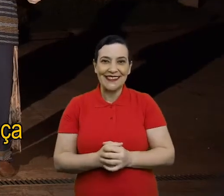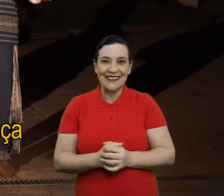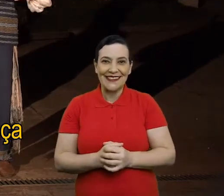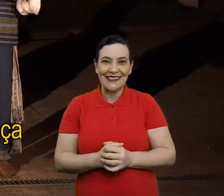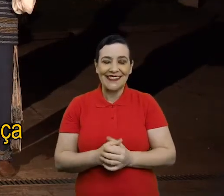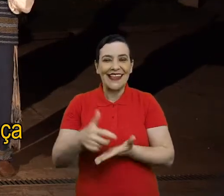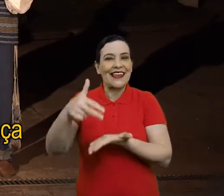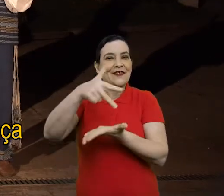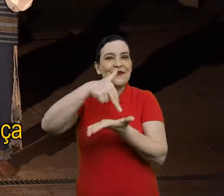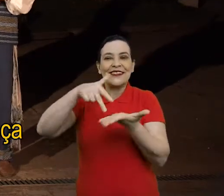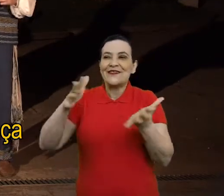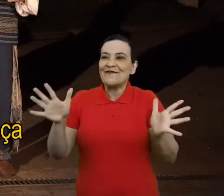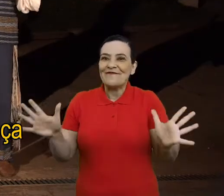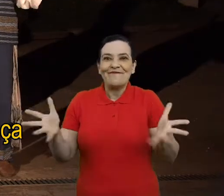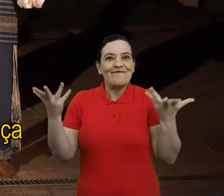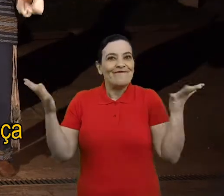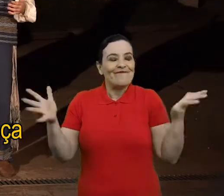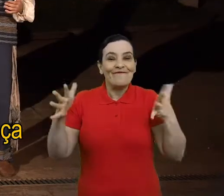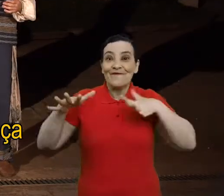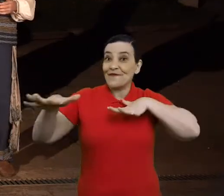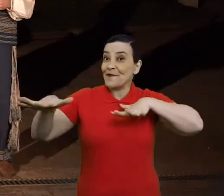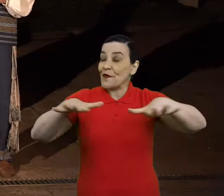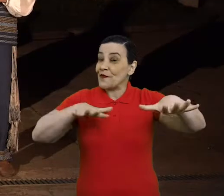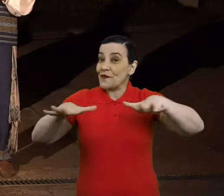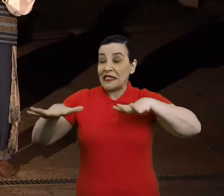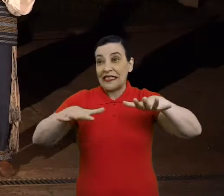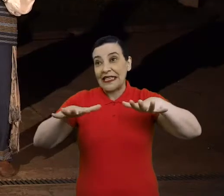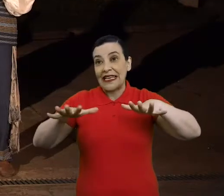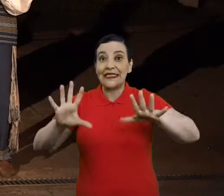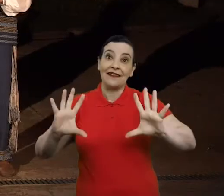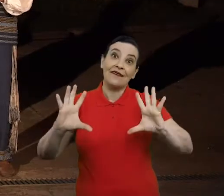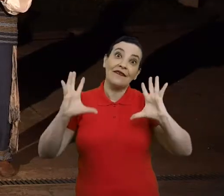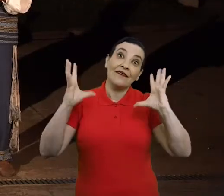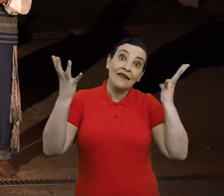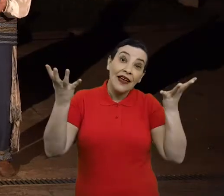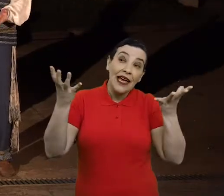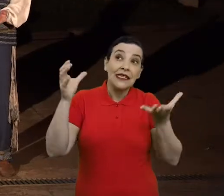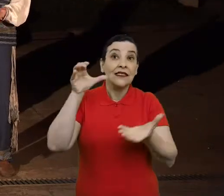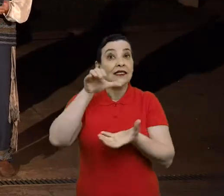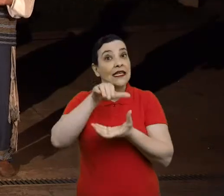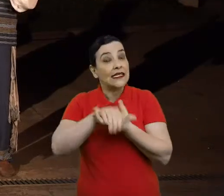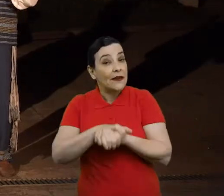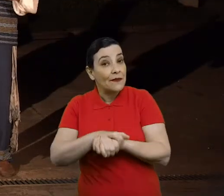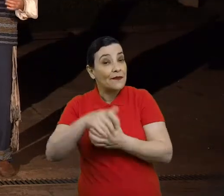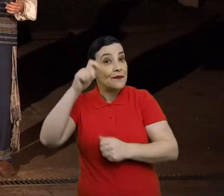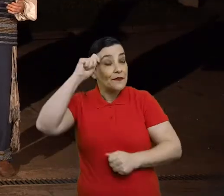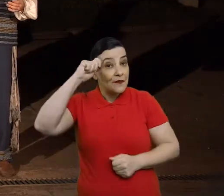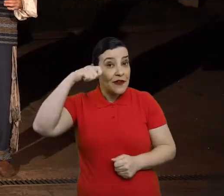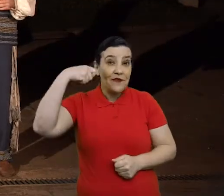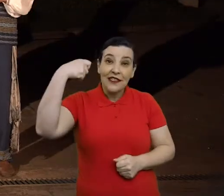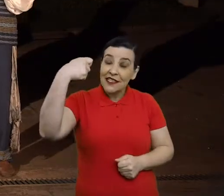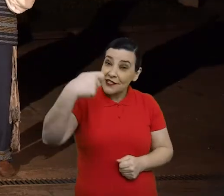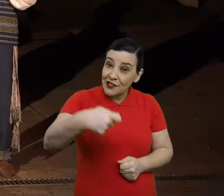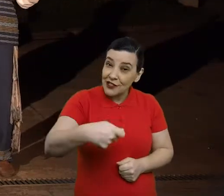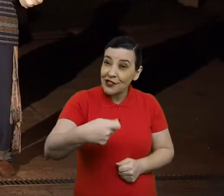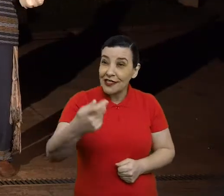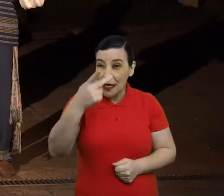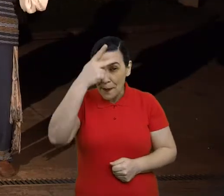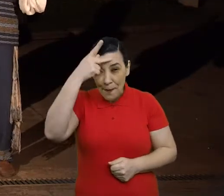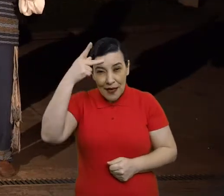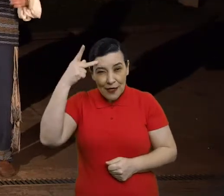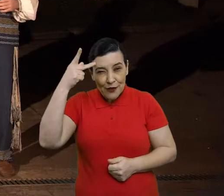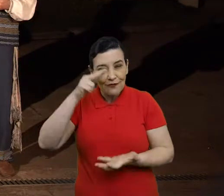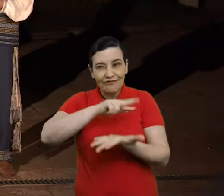para esquentar, é uma dança muito legal, muito movimentada. Ela é ideal para festas, casamentos, festa junina. Sempre que você